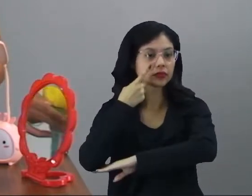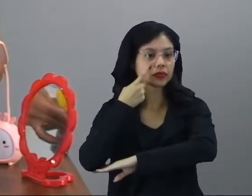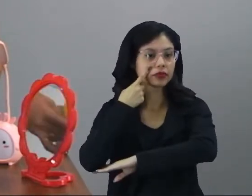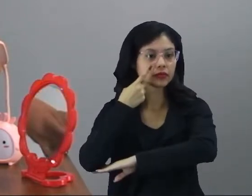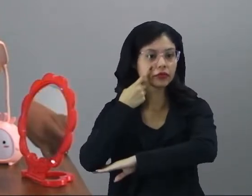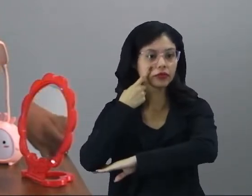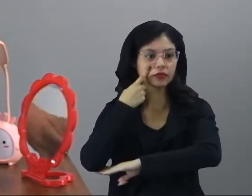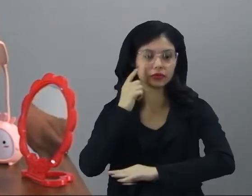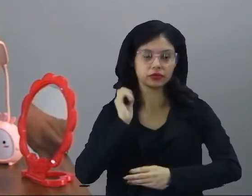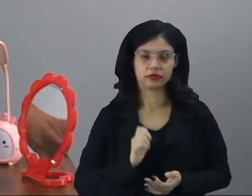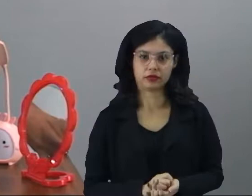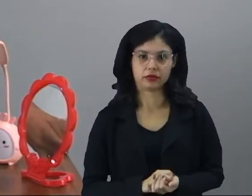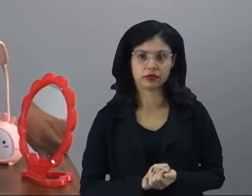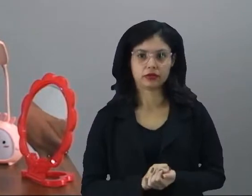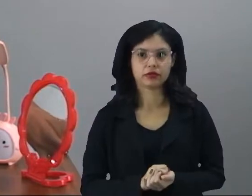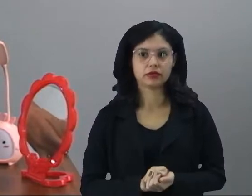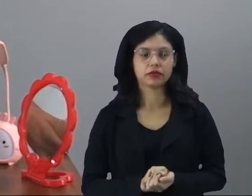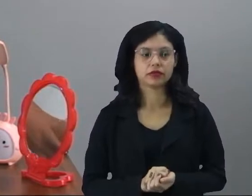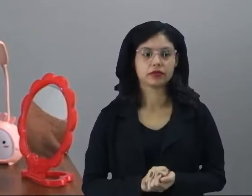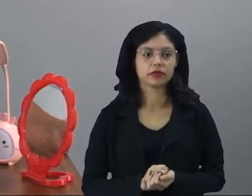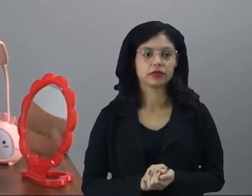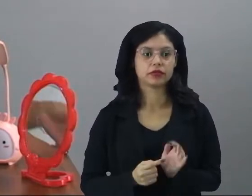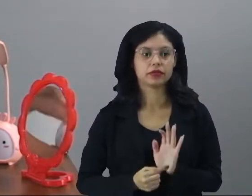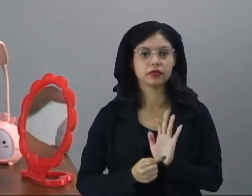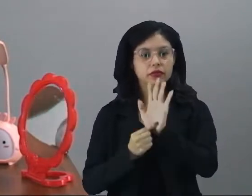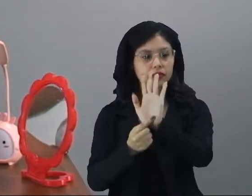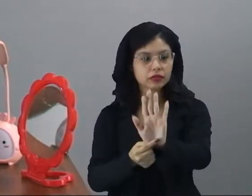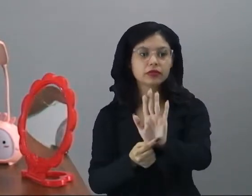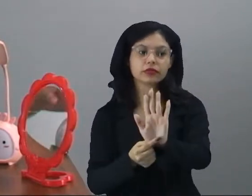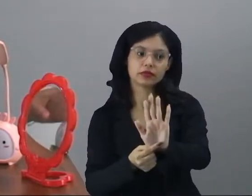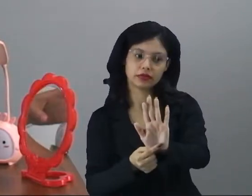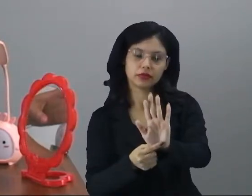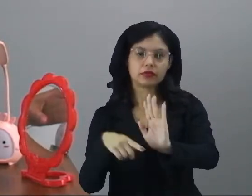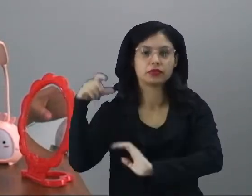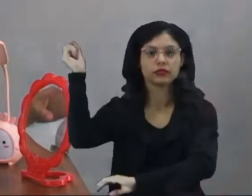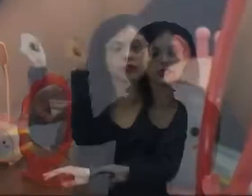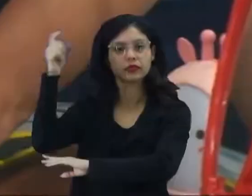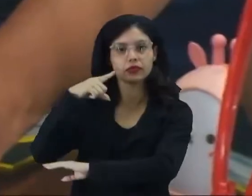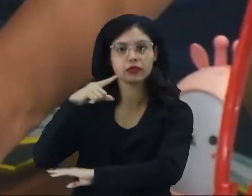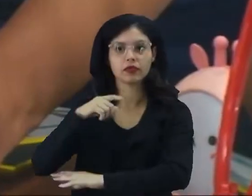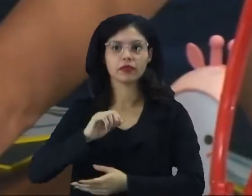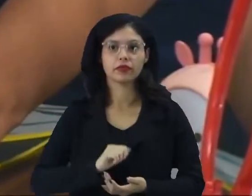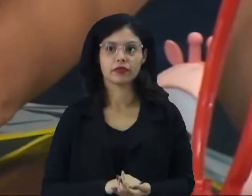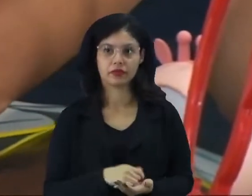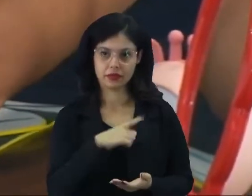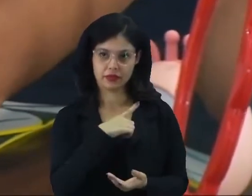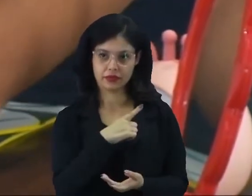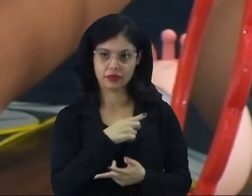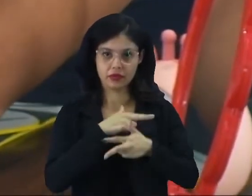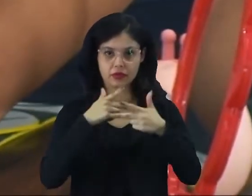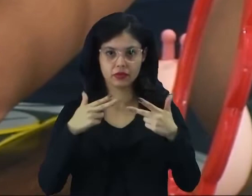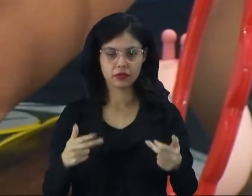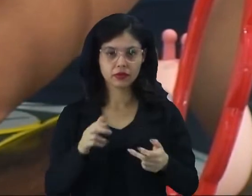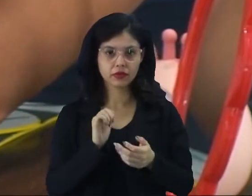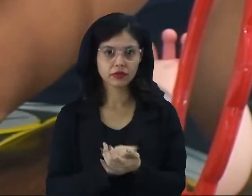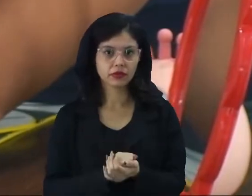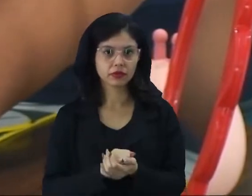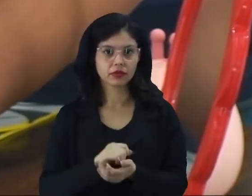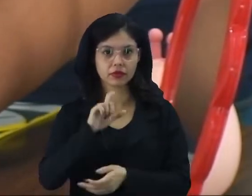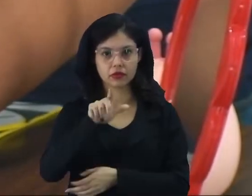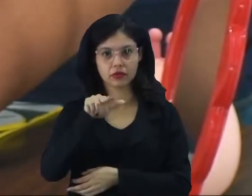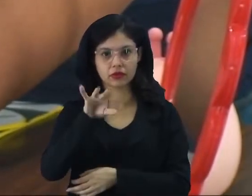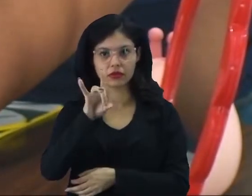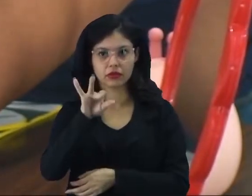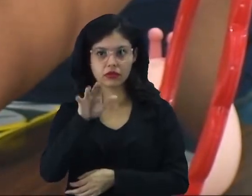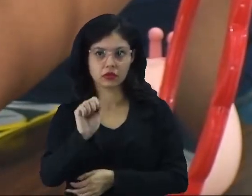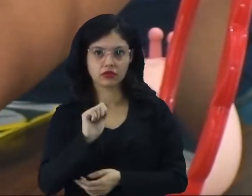para vocês aqui para representar o Sol. O Sol é um objeto